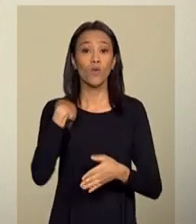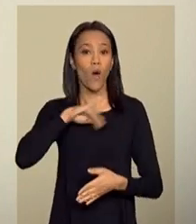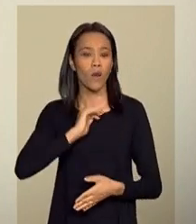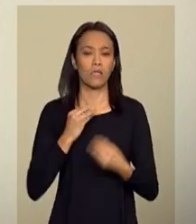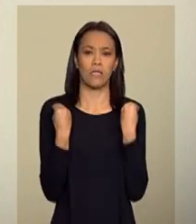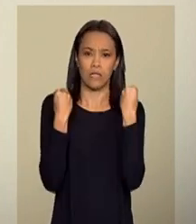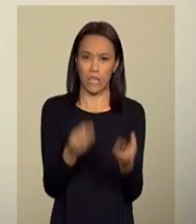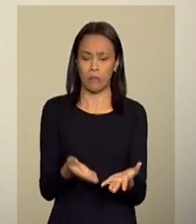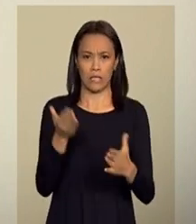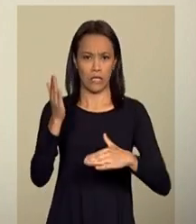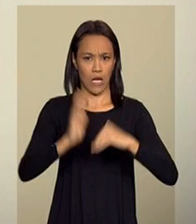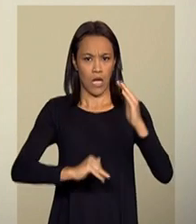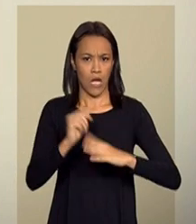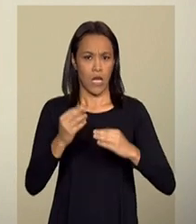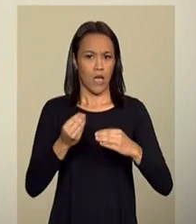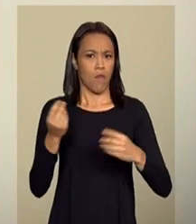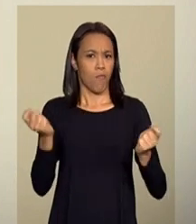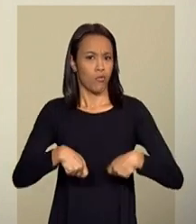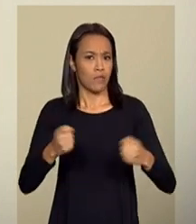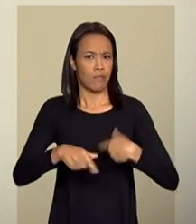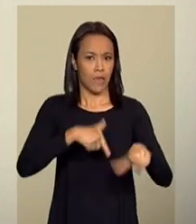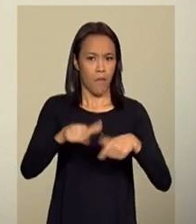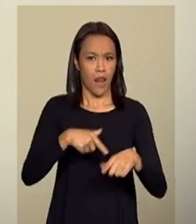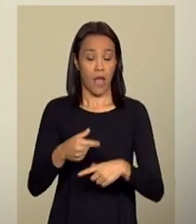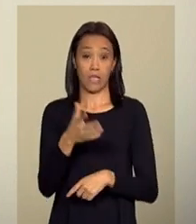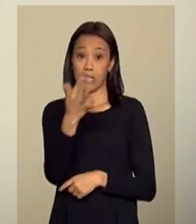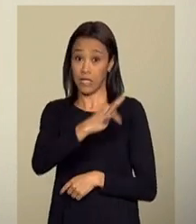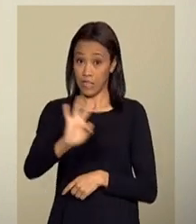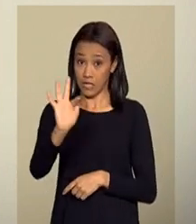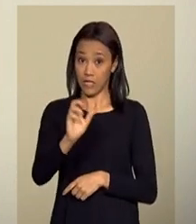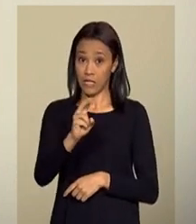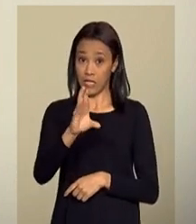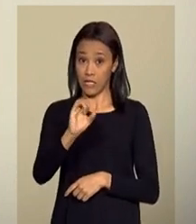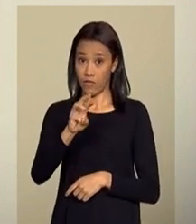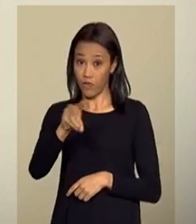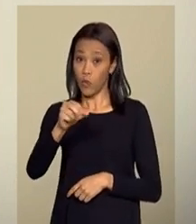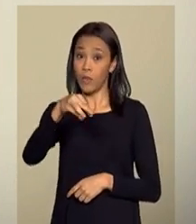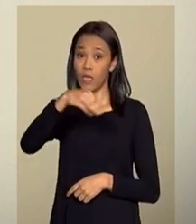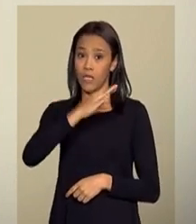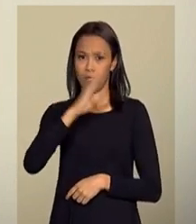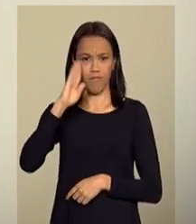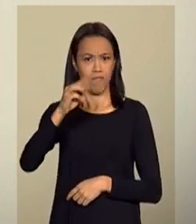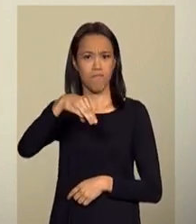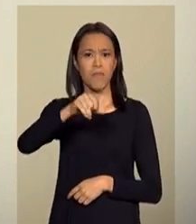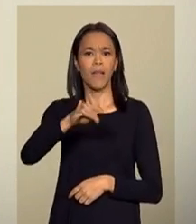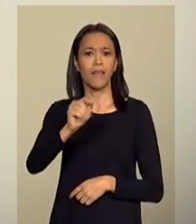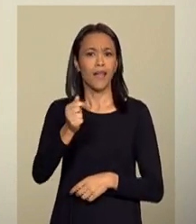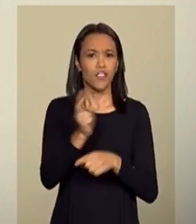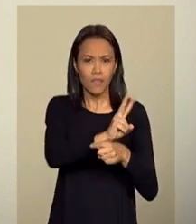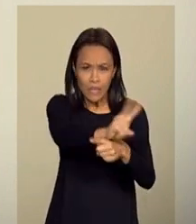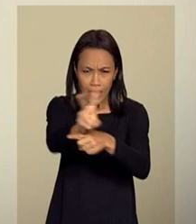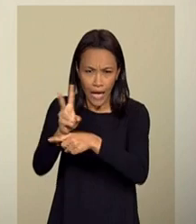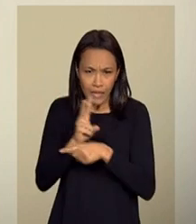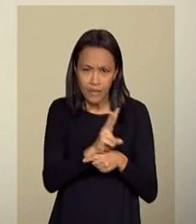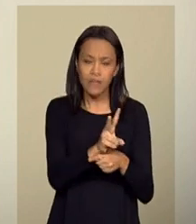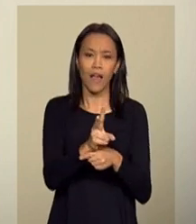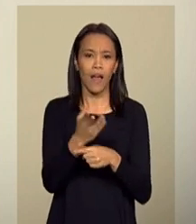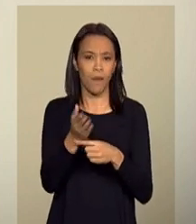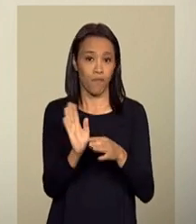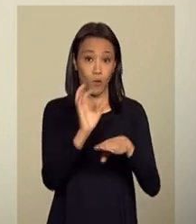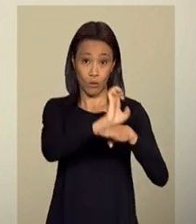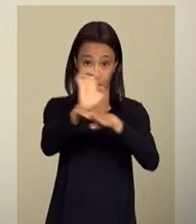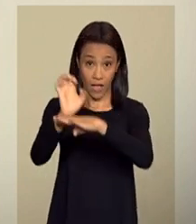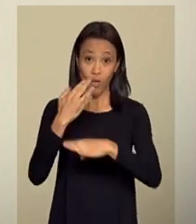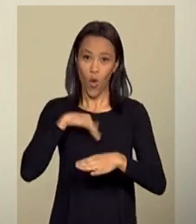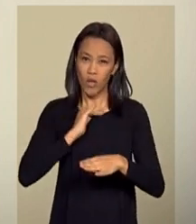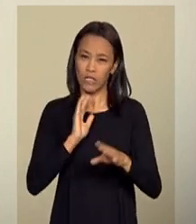aumenta a capacidade das polícias civis e militares de fiscalizarem as estradas estaduais nós fechamos ainda mais